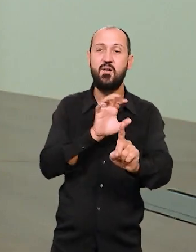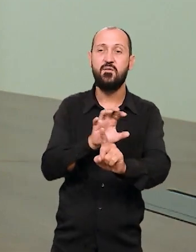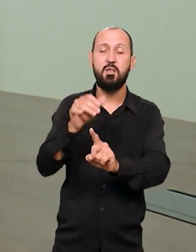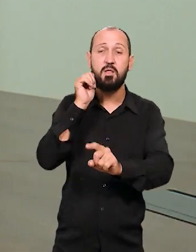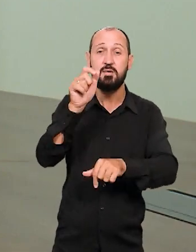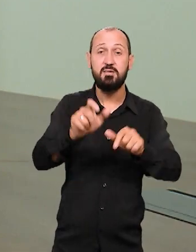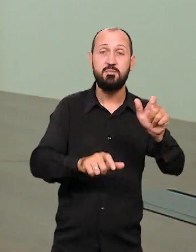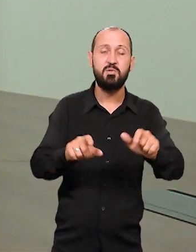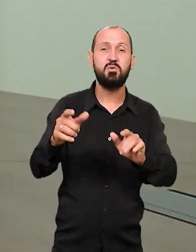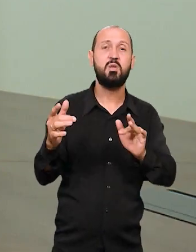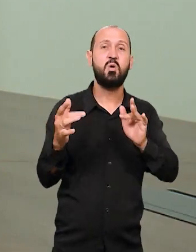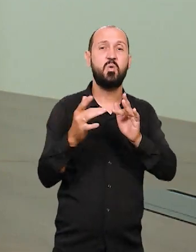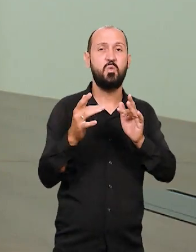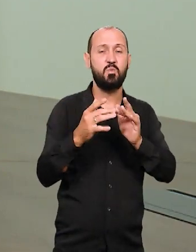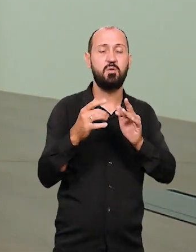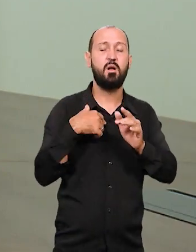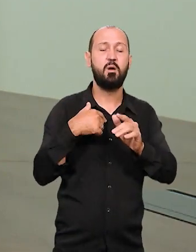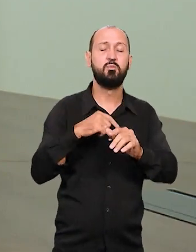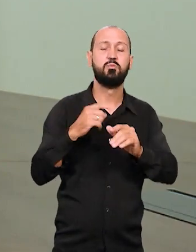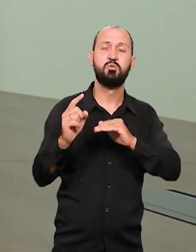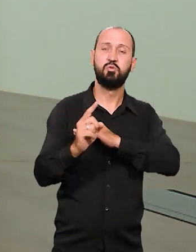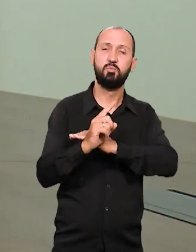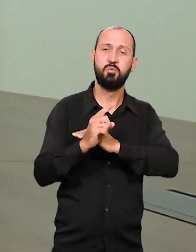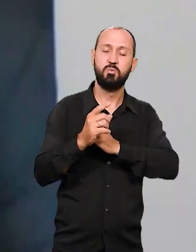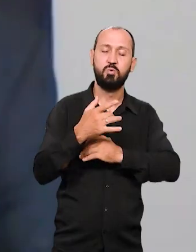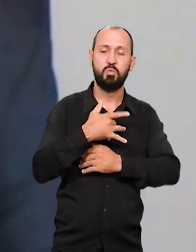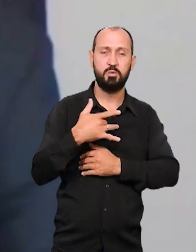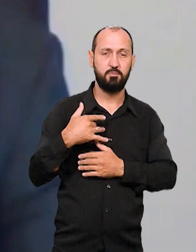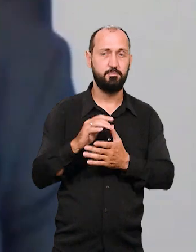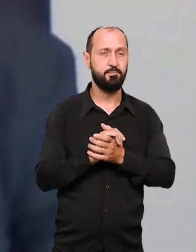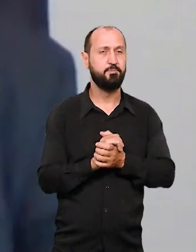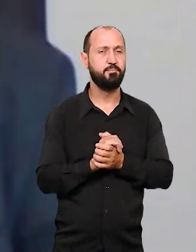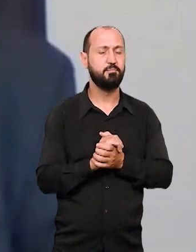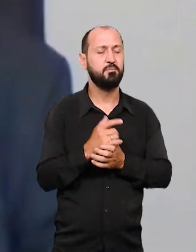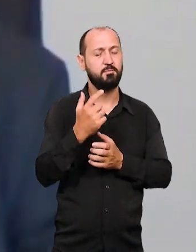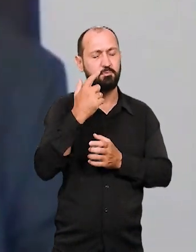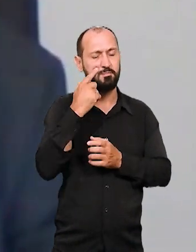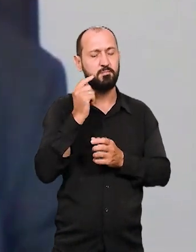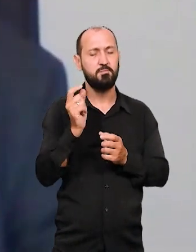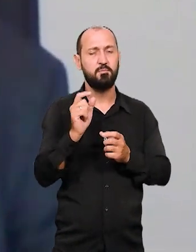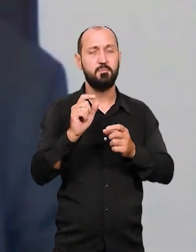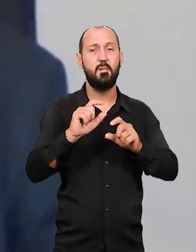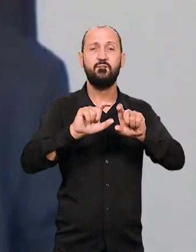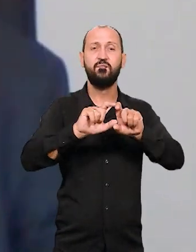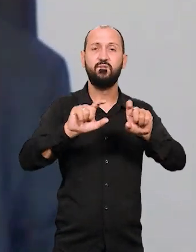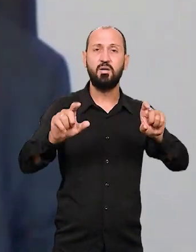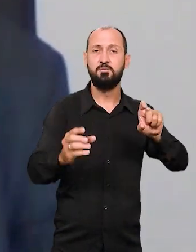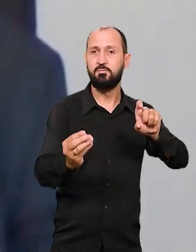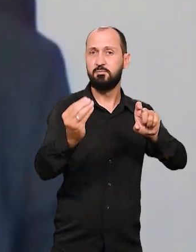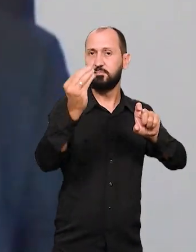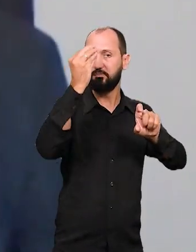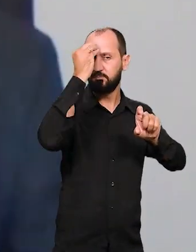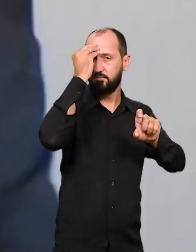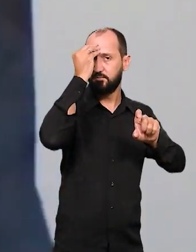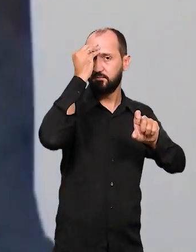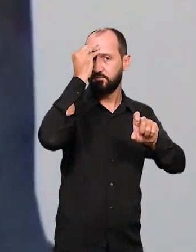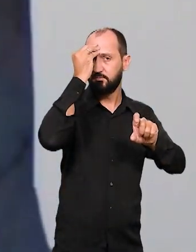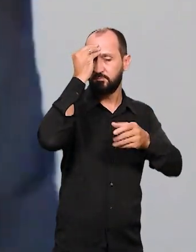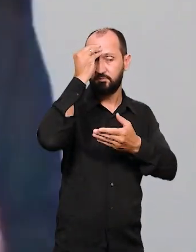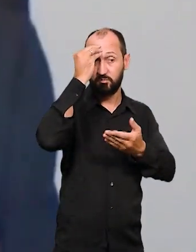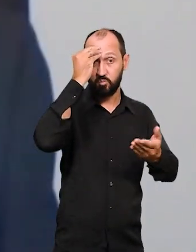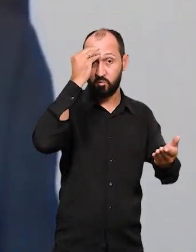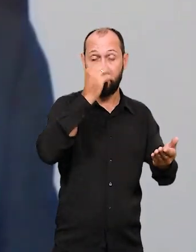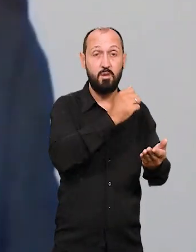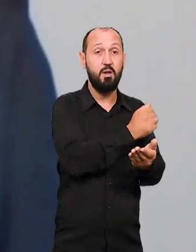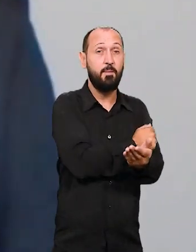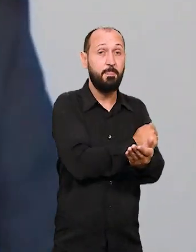afetando o acesso dessas pessoas aos serviços de saúde. Uma expressão ficou gravada na minha mente dos